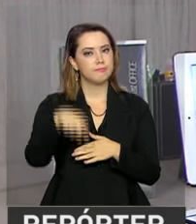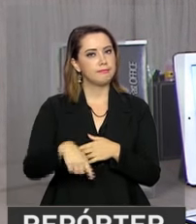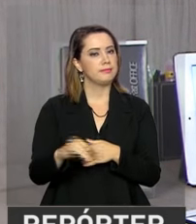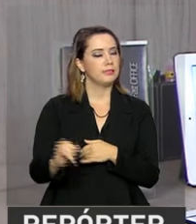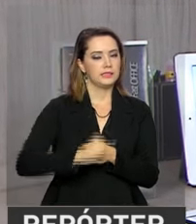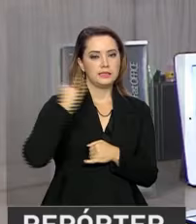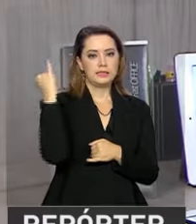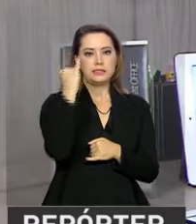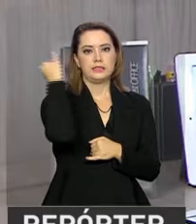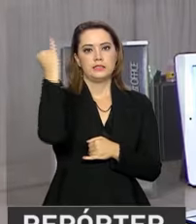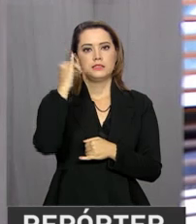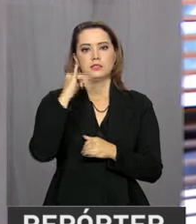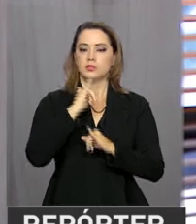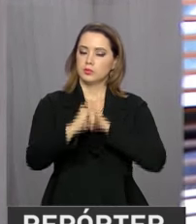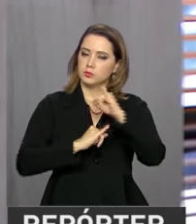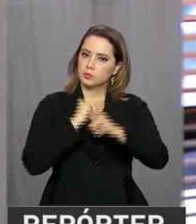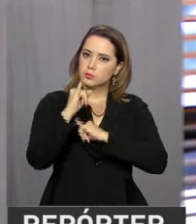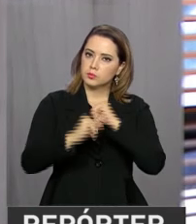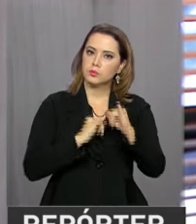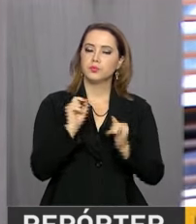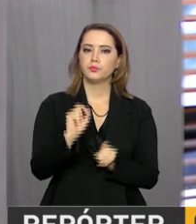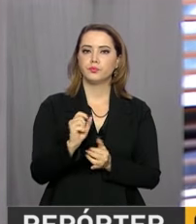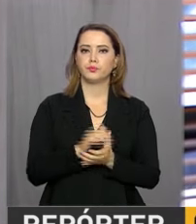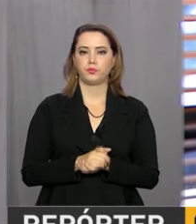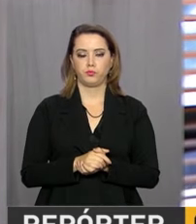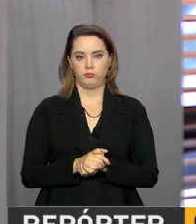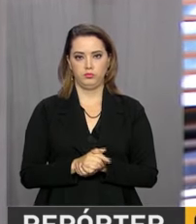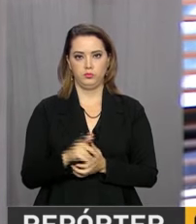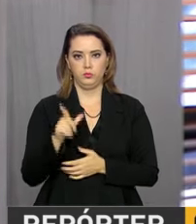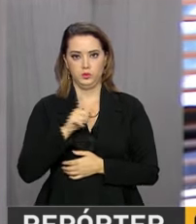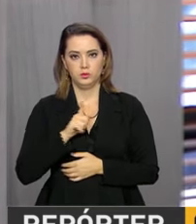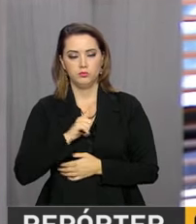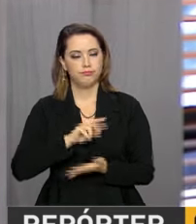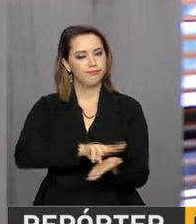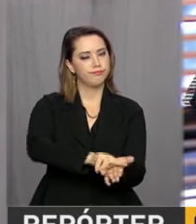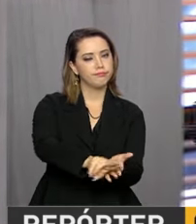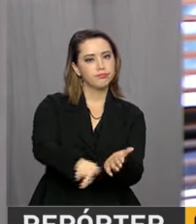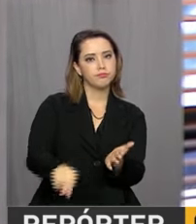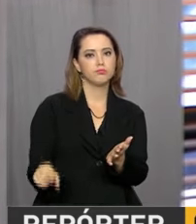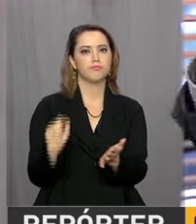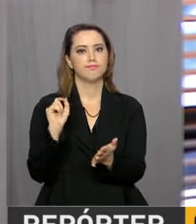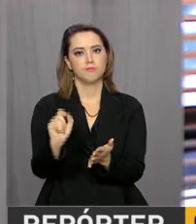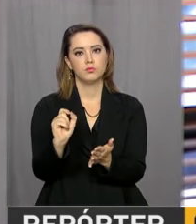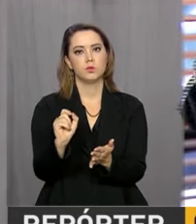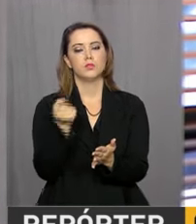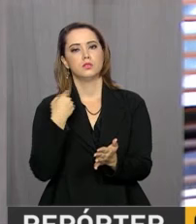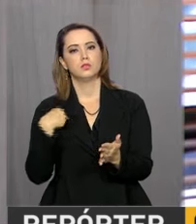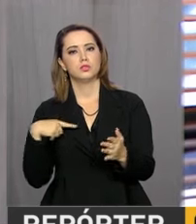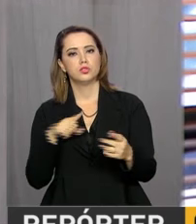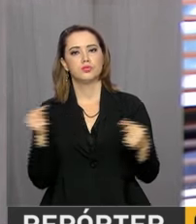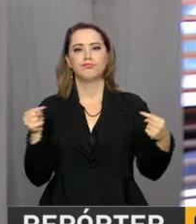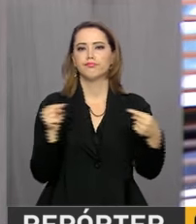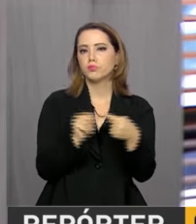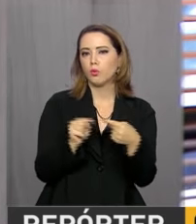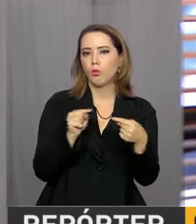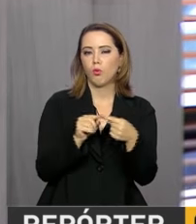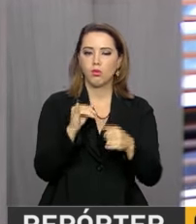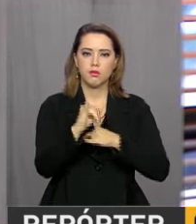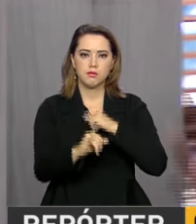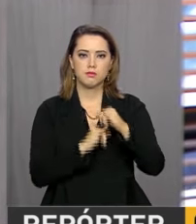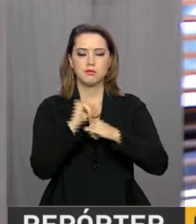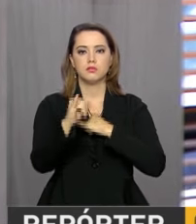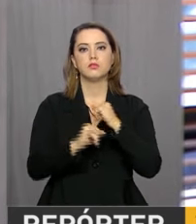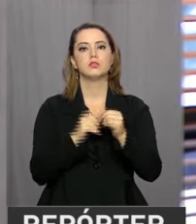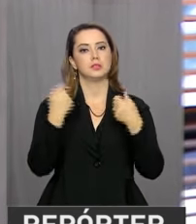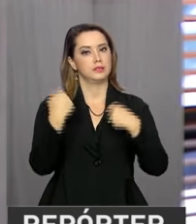essencial para os trabalhos tem muitas questões que a gente utiliza e teste no servidor então questão de de conexão fazer essas testes essas coisas